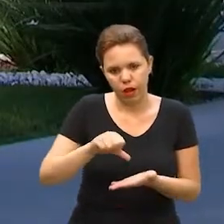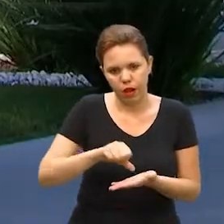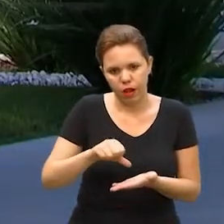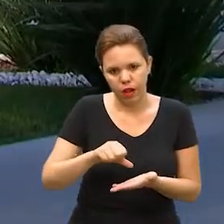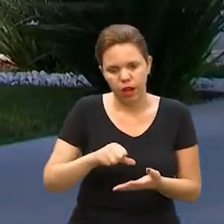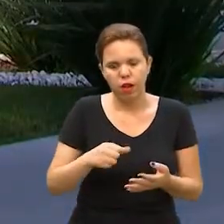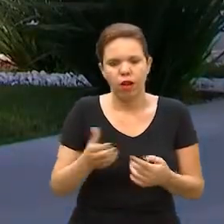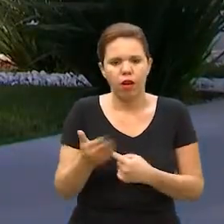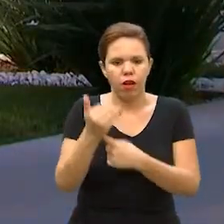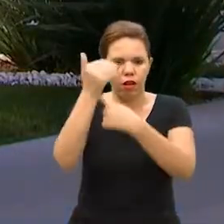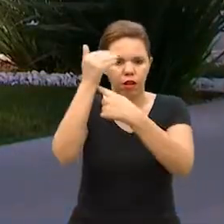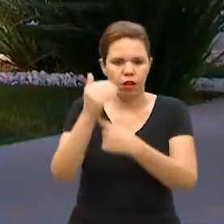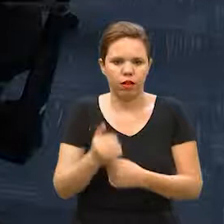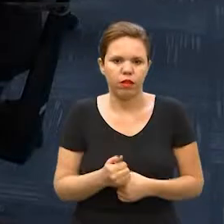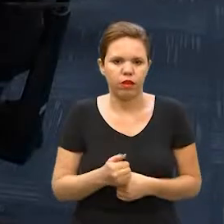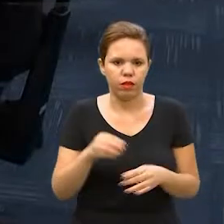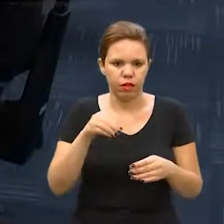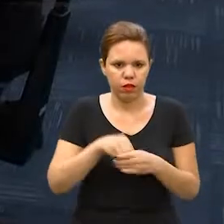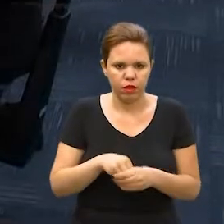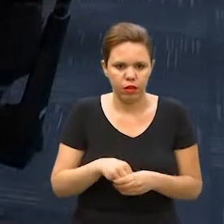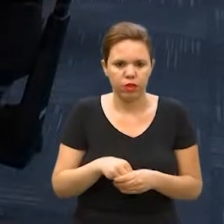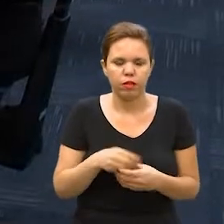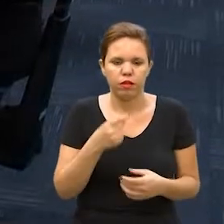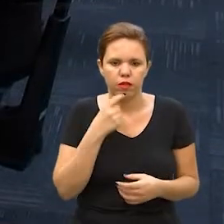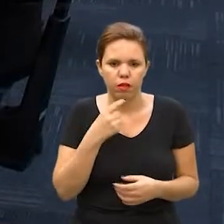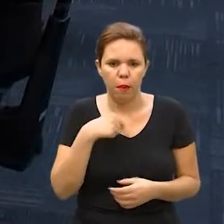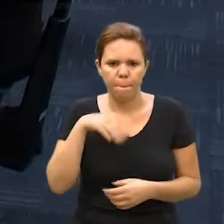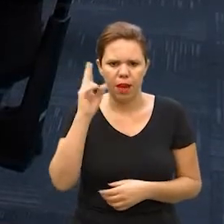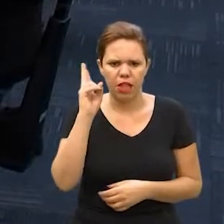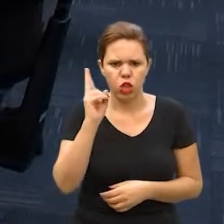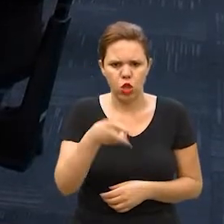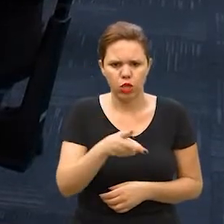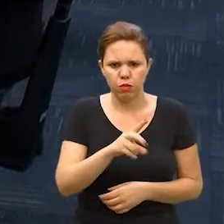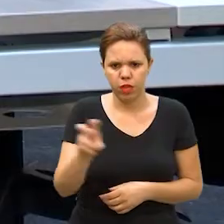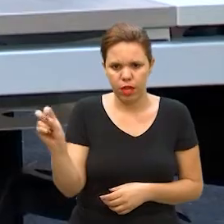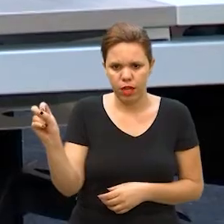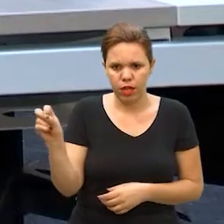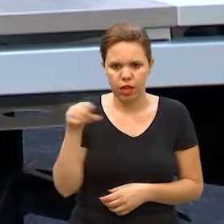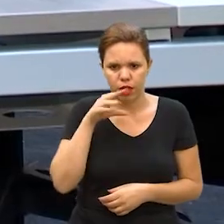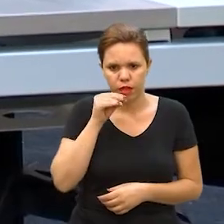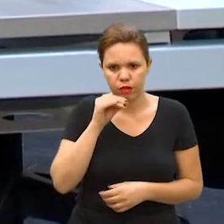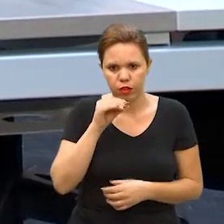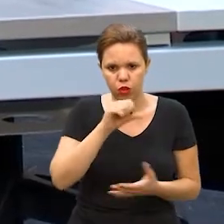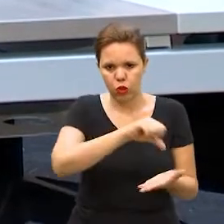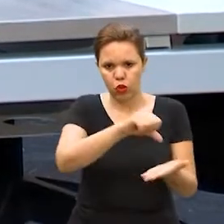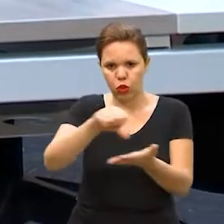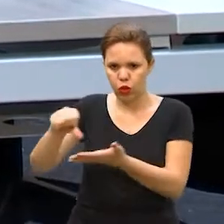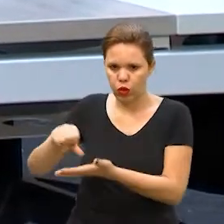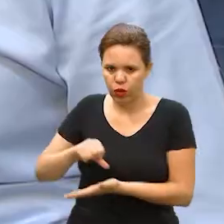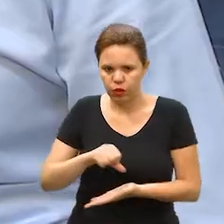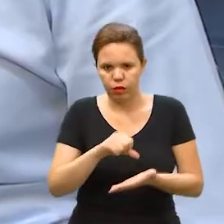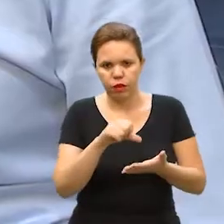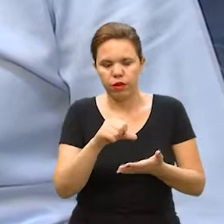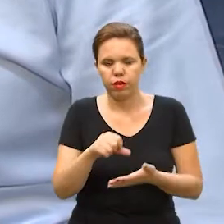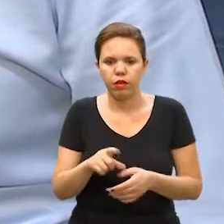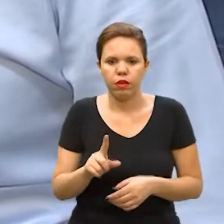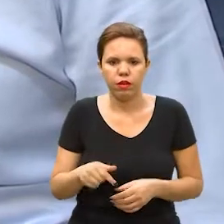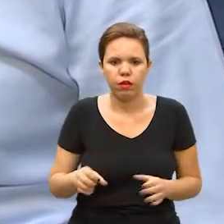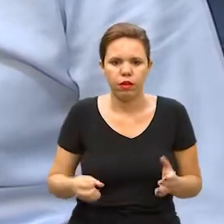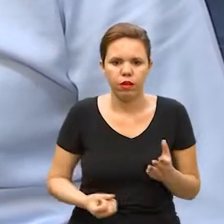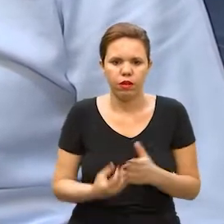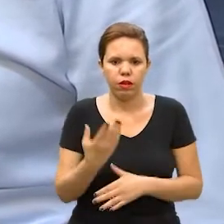alta tecnologia e soma mais de 2.500 colaboradores em todas as unidades. Ela nasceu